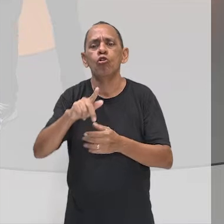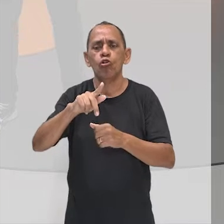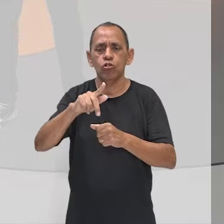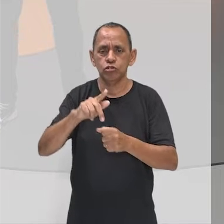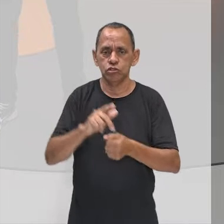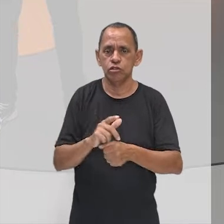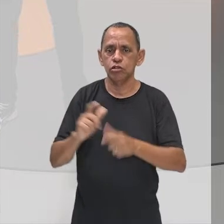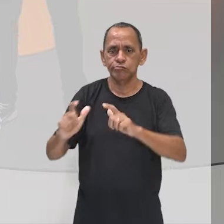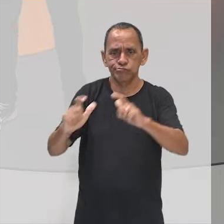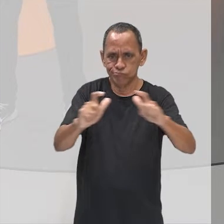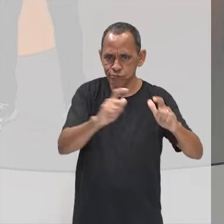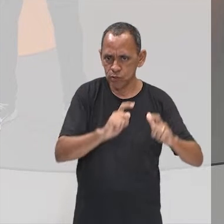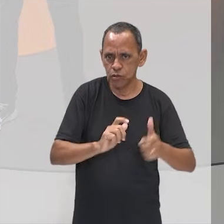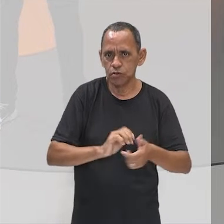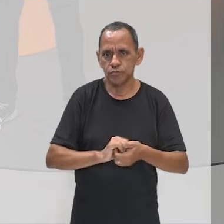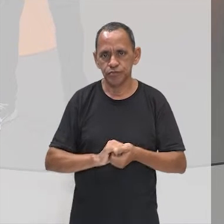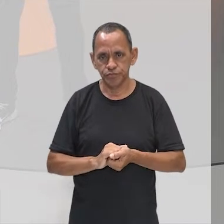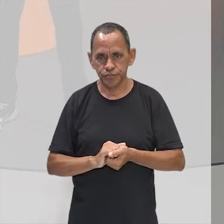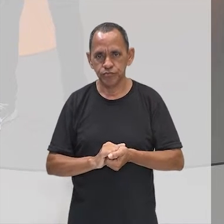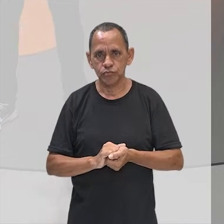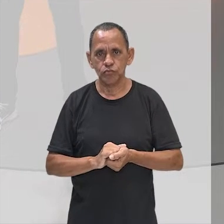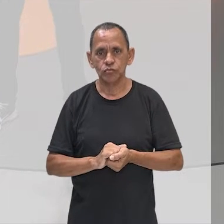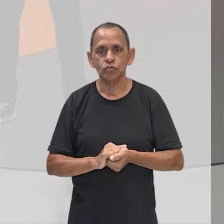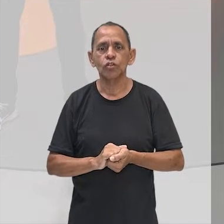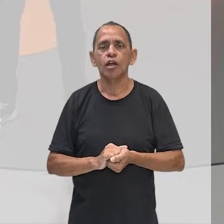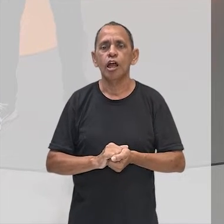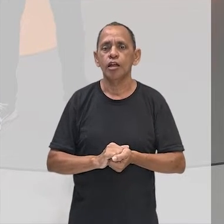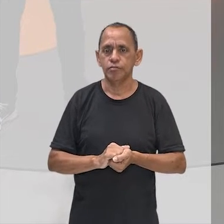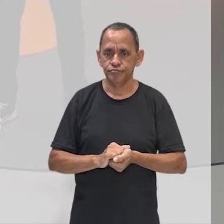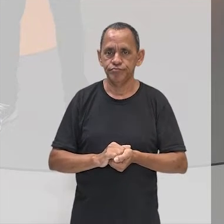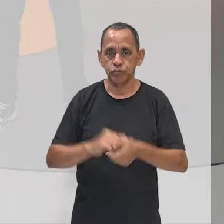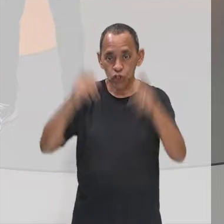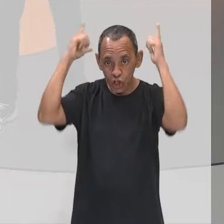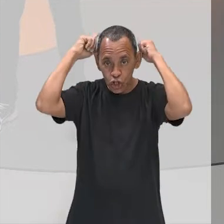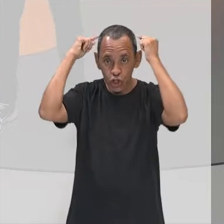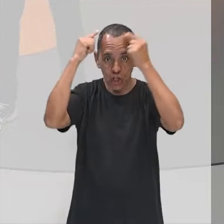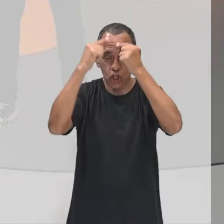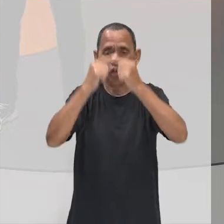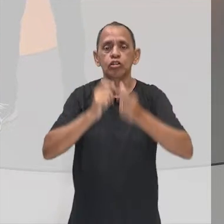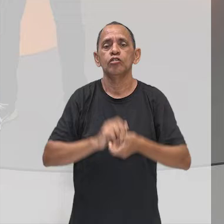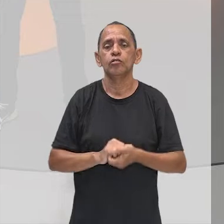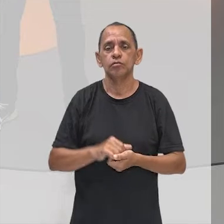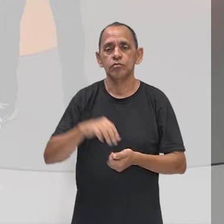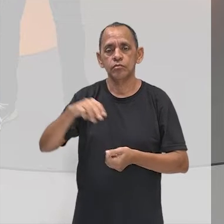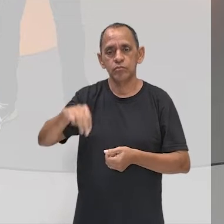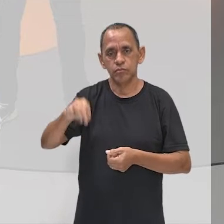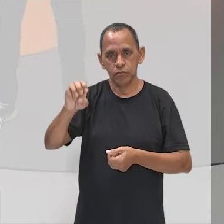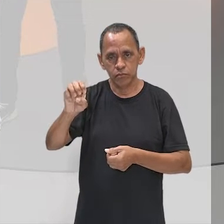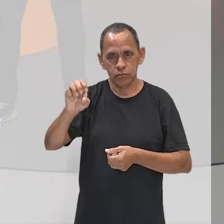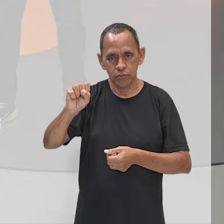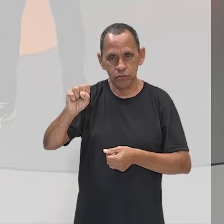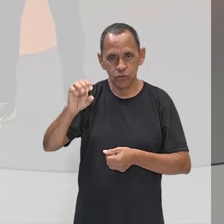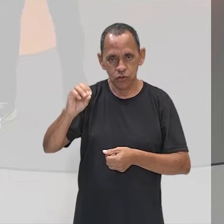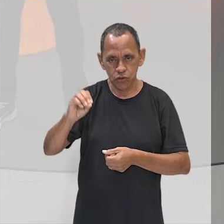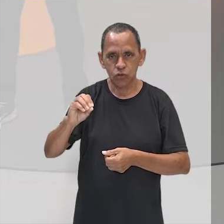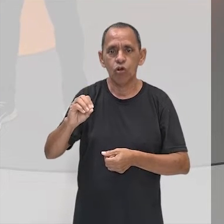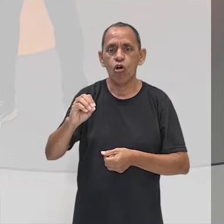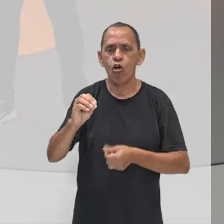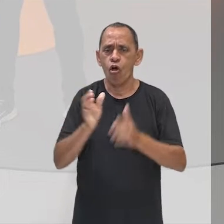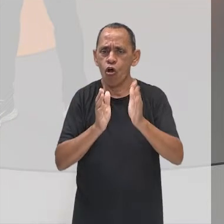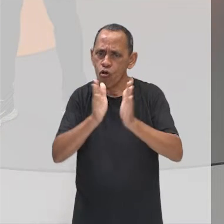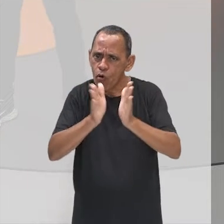sua origem no termo grego meso, que significa meio, ou intermediário, indicando a sua